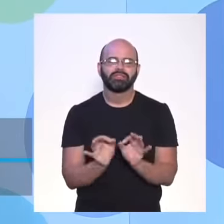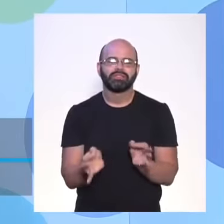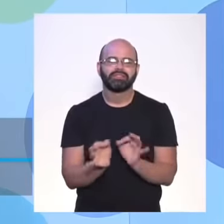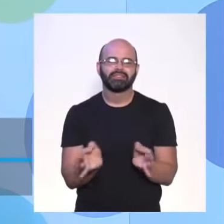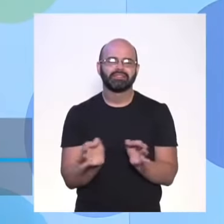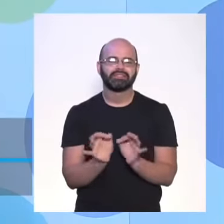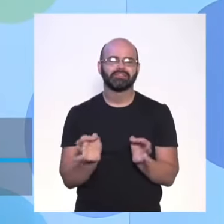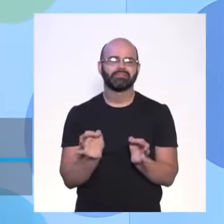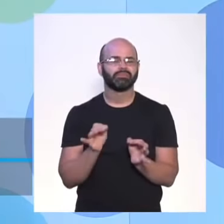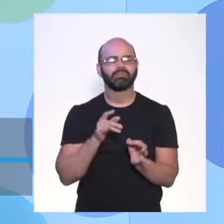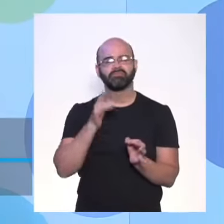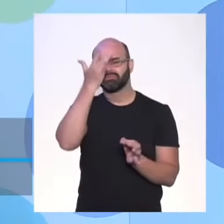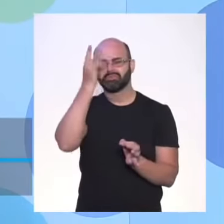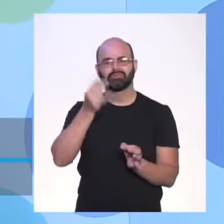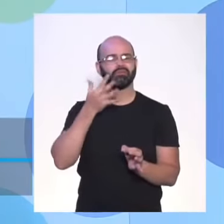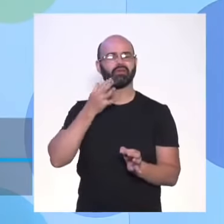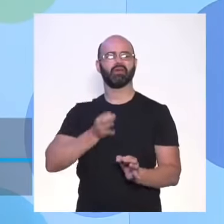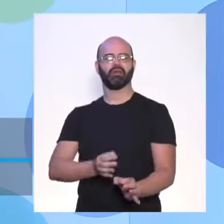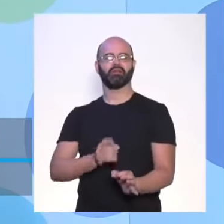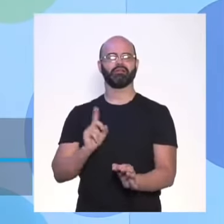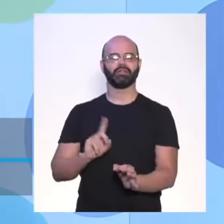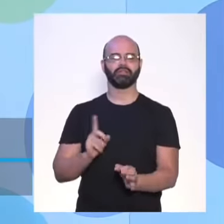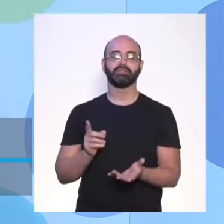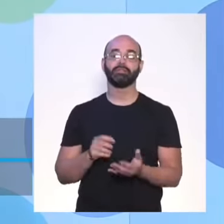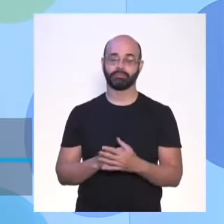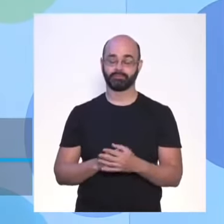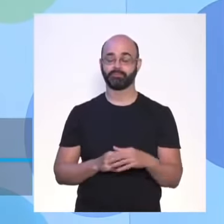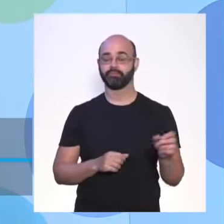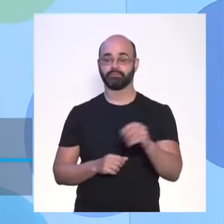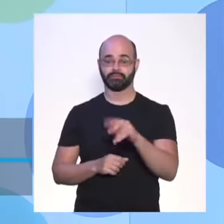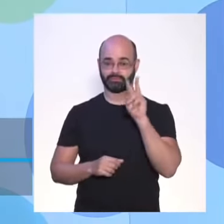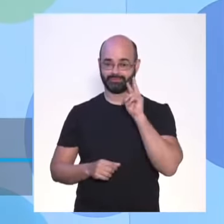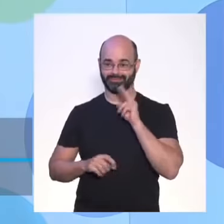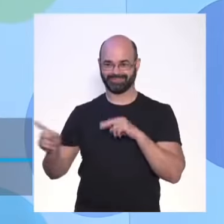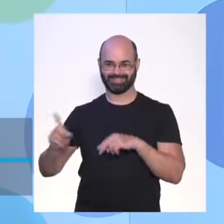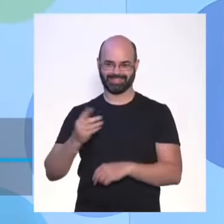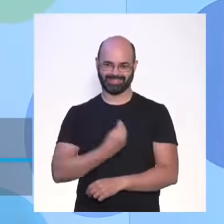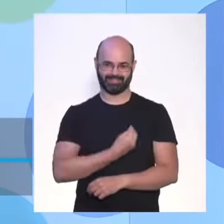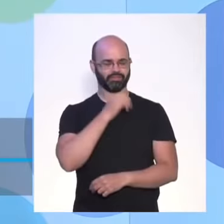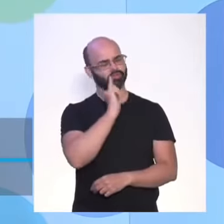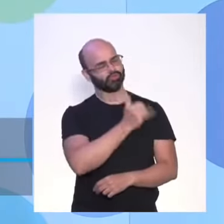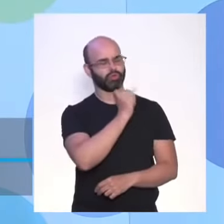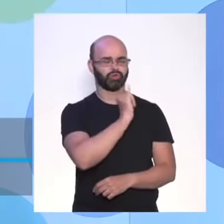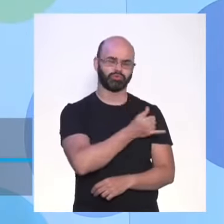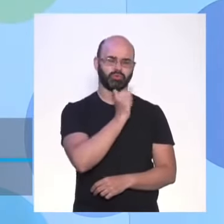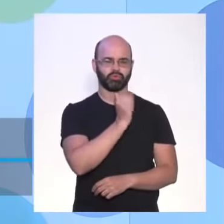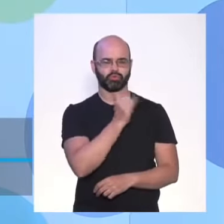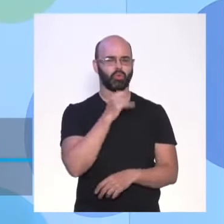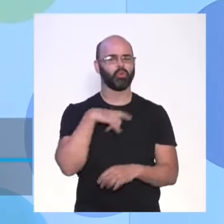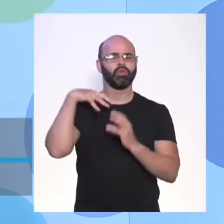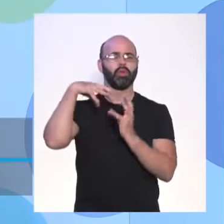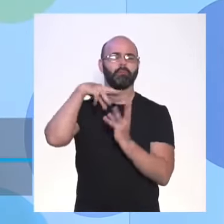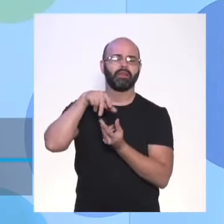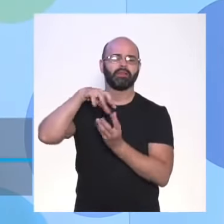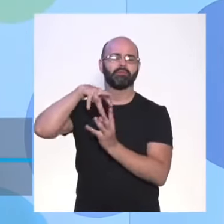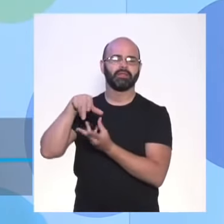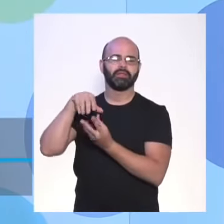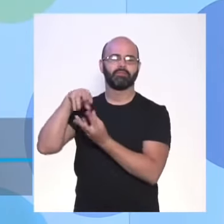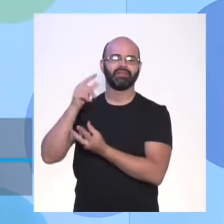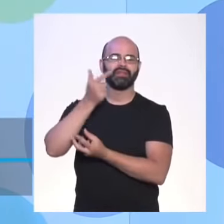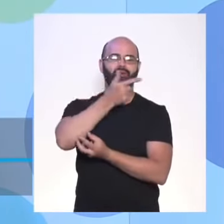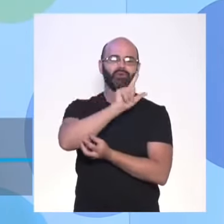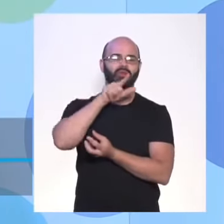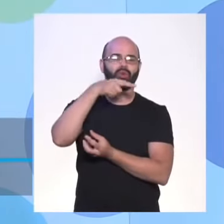para quem já leu né e instigando aí os alunos que ainda não eram que o Pequeno Príncipe vai contar das aventuras dele por diversos planetas por onde ele passou